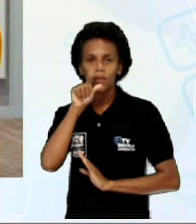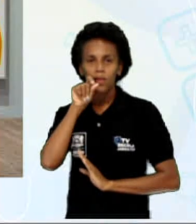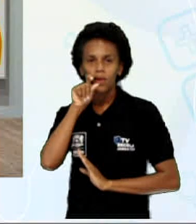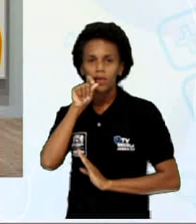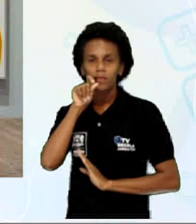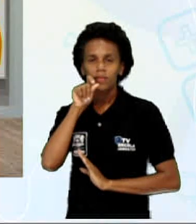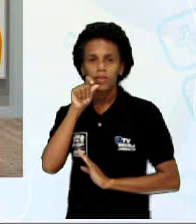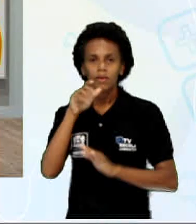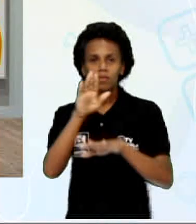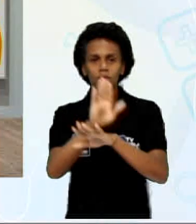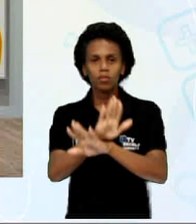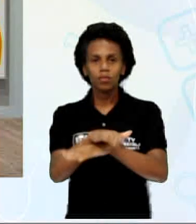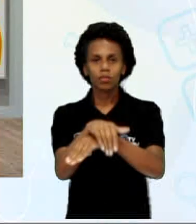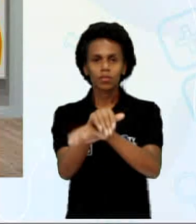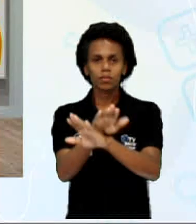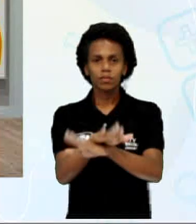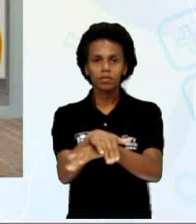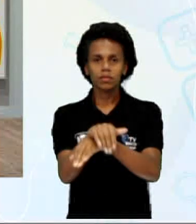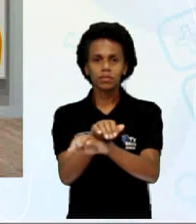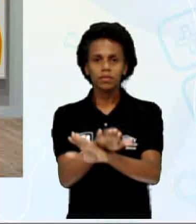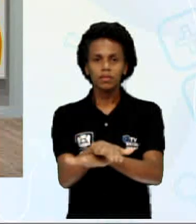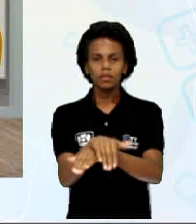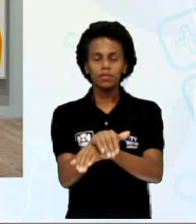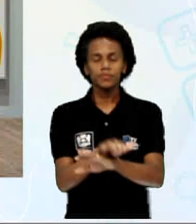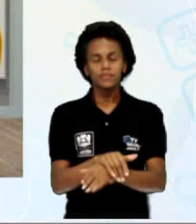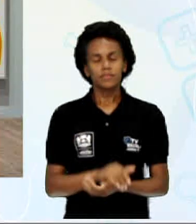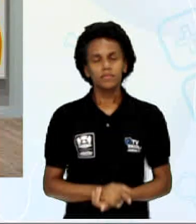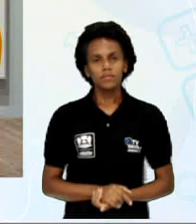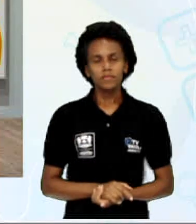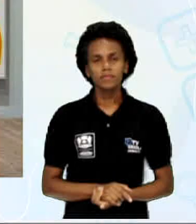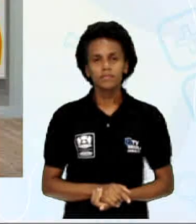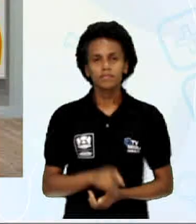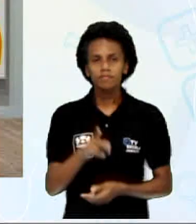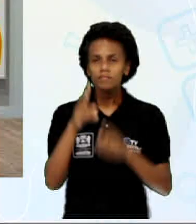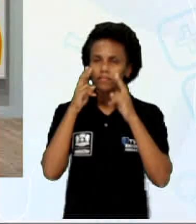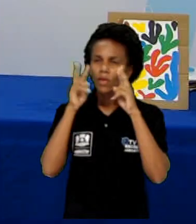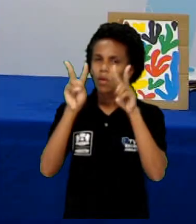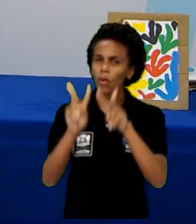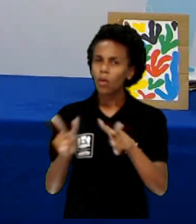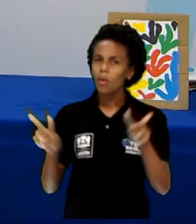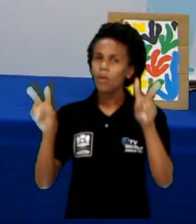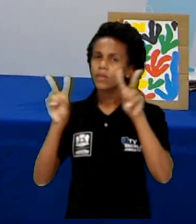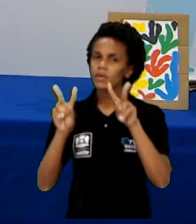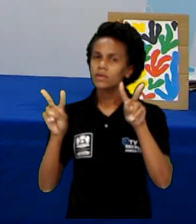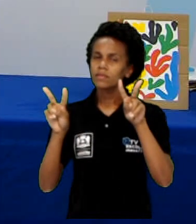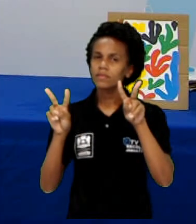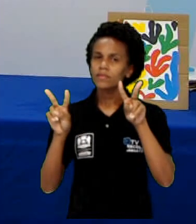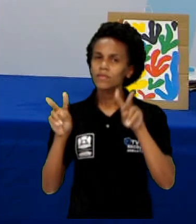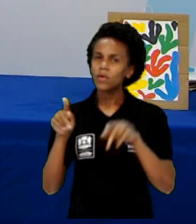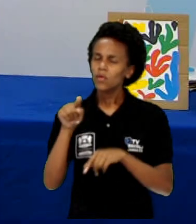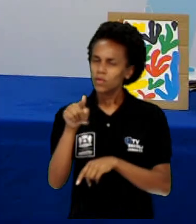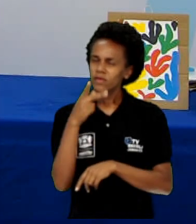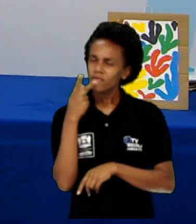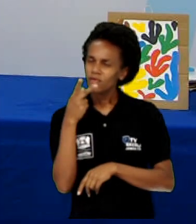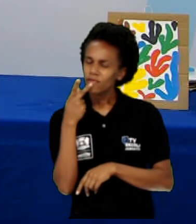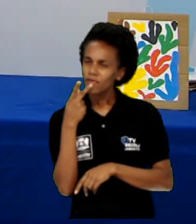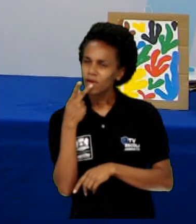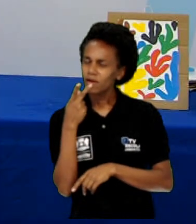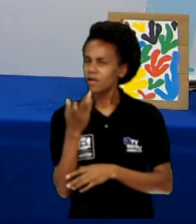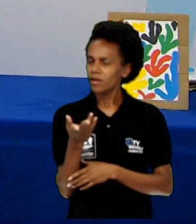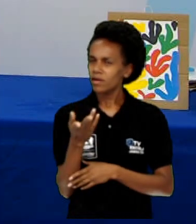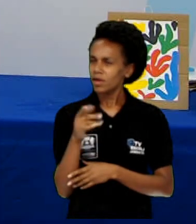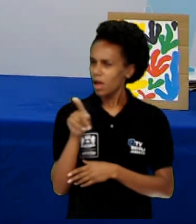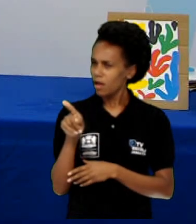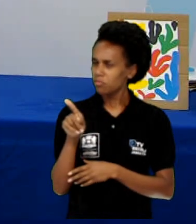Observando essa tela, né, se vocês não tivessem conhecido a biografia de Matisse, vocês diriam que essa tela não é pintada,